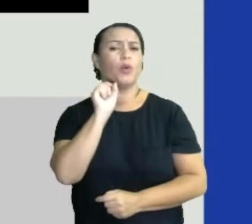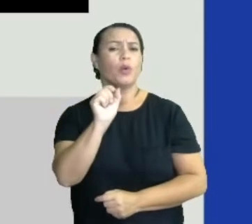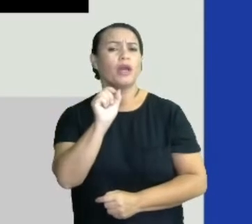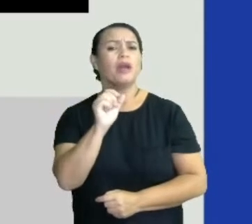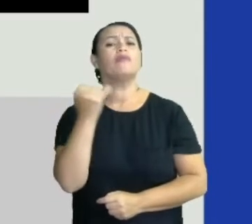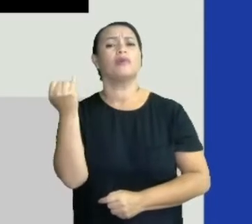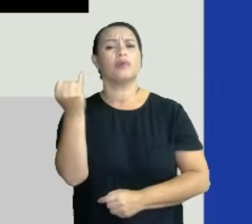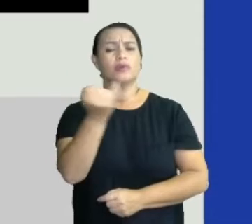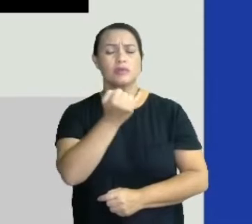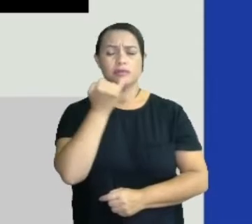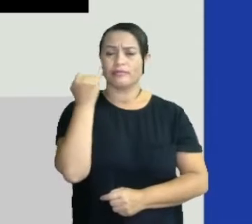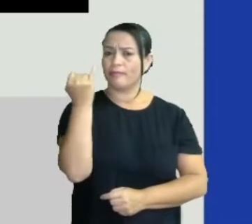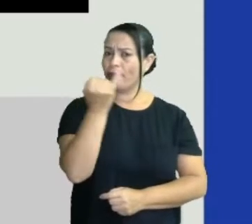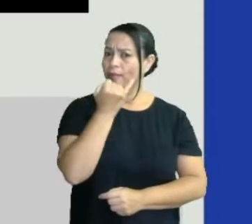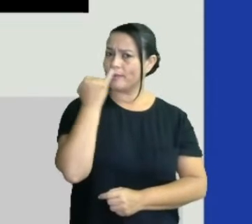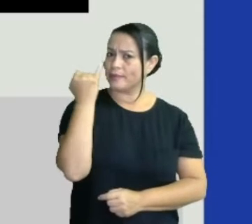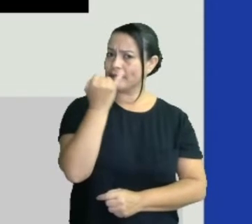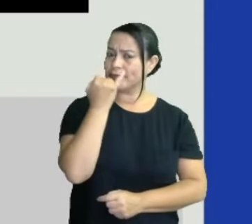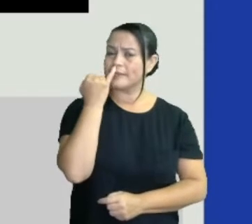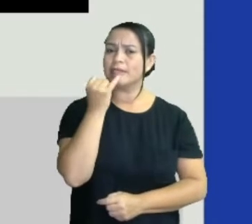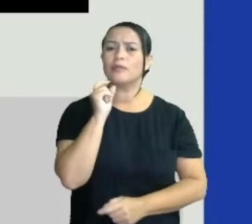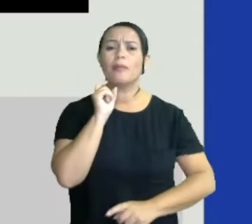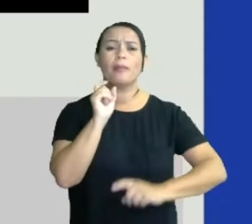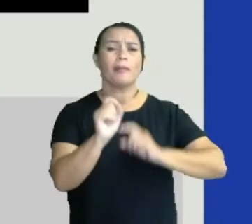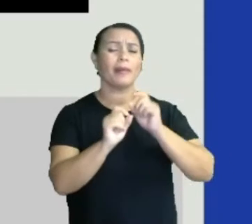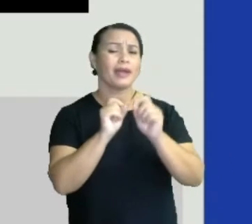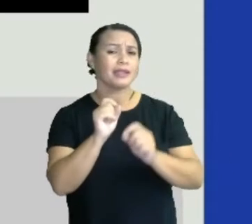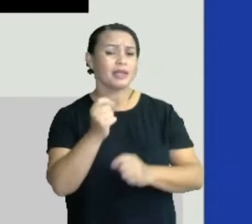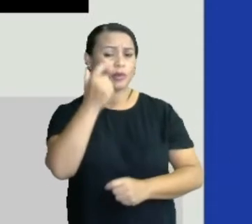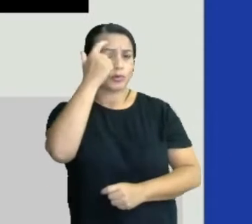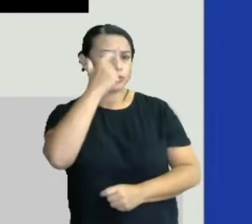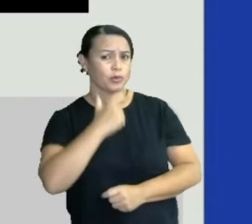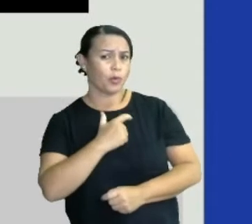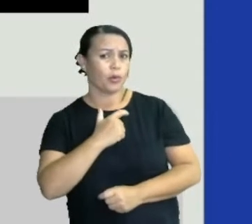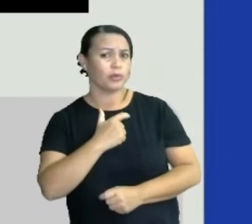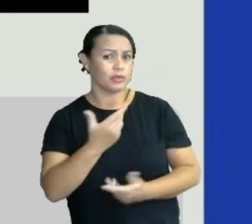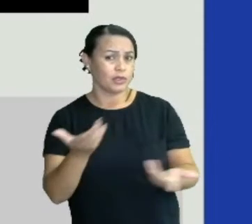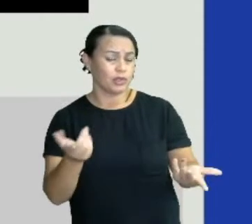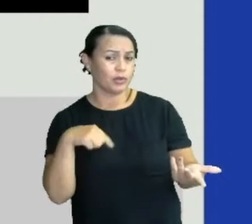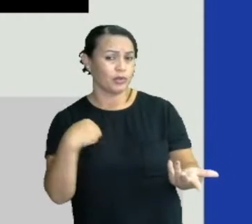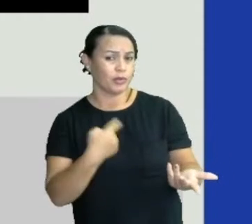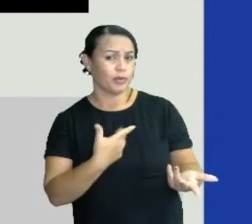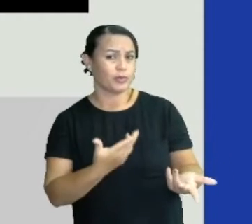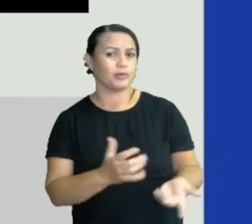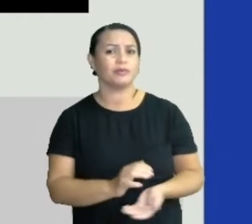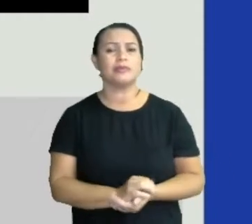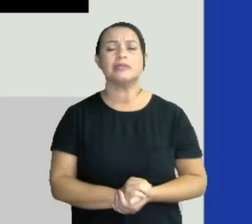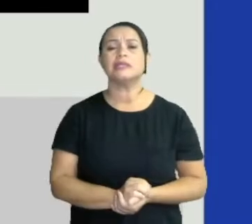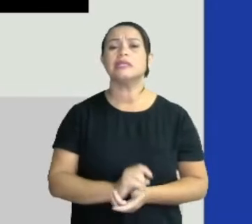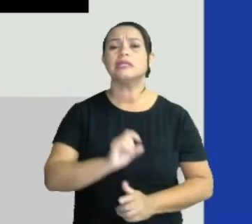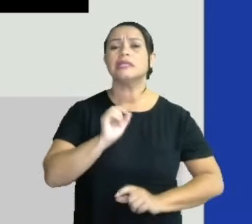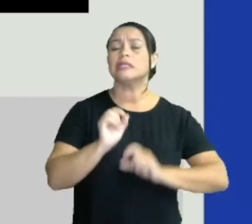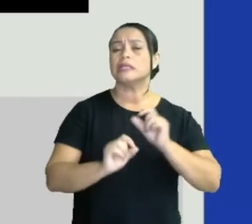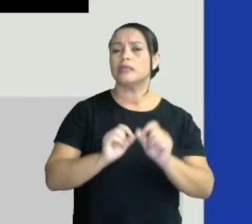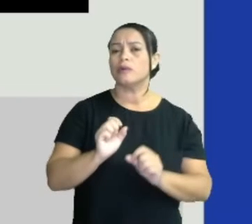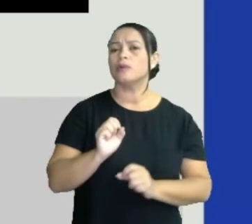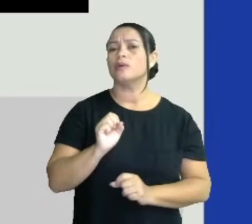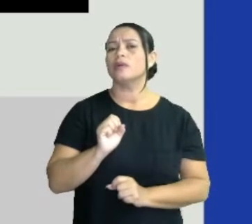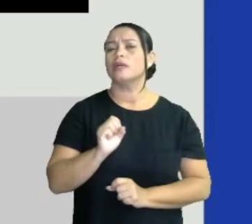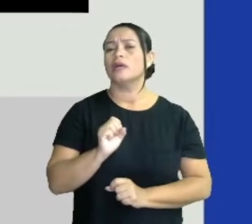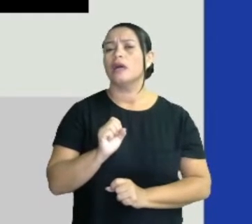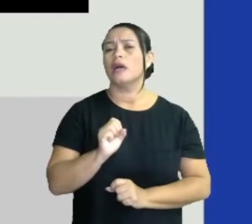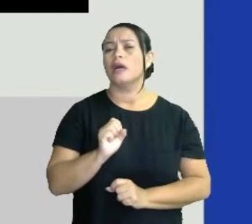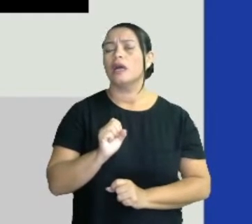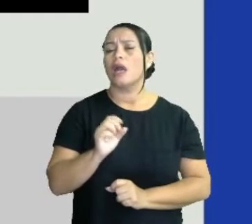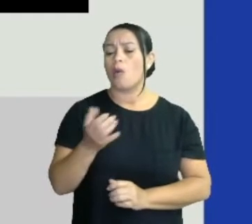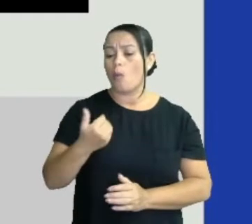foram importantíssimos para sermos hoje quem somos. Então, enquanto